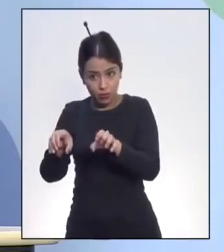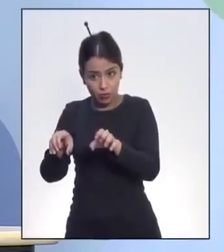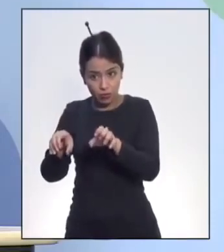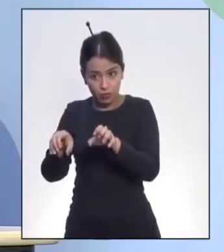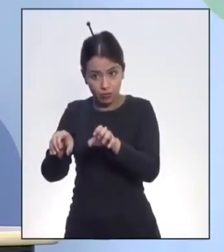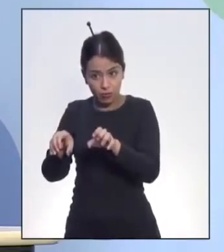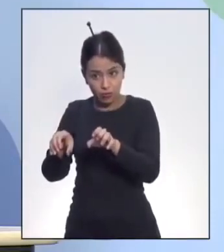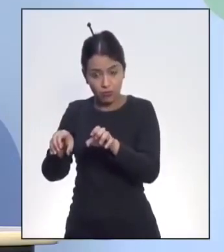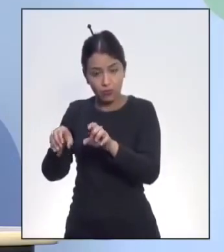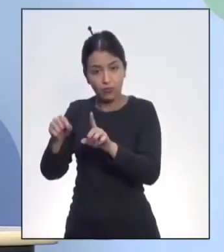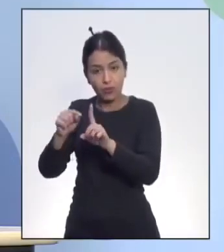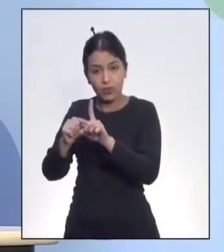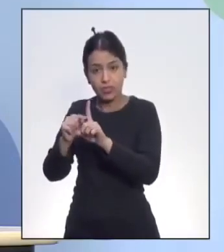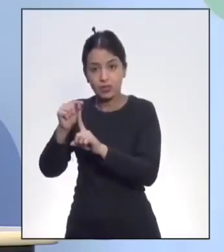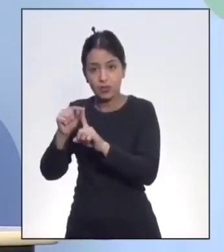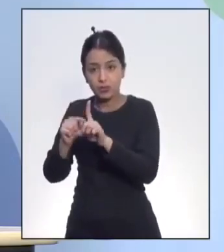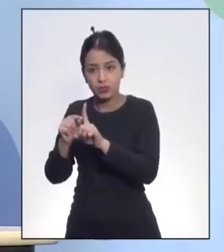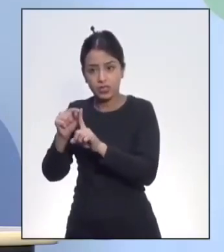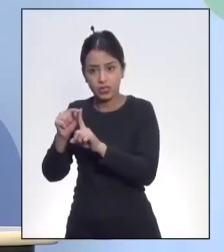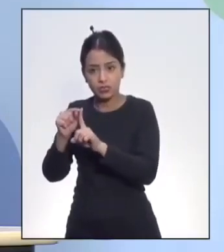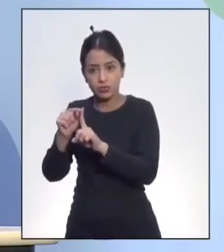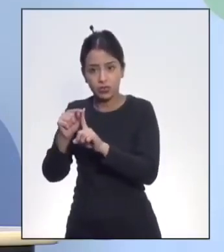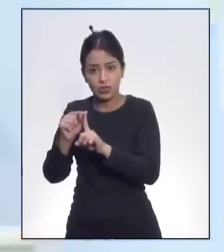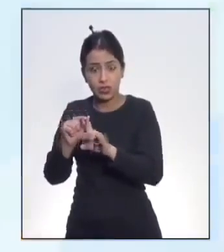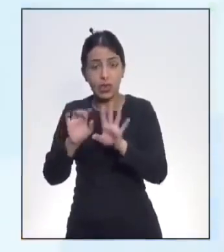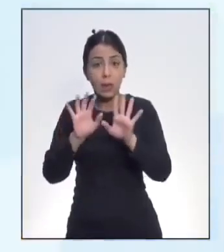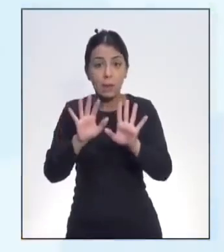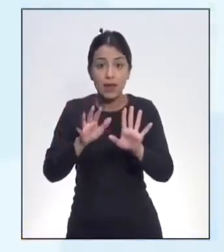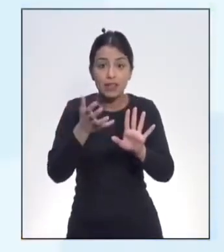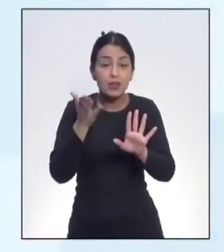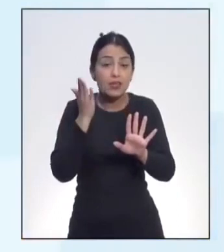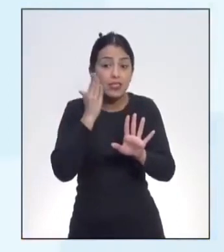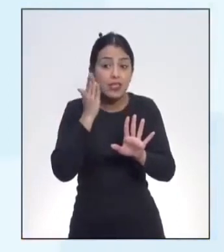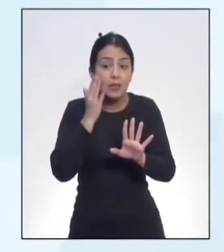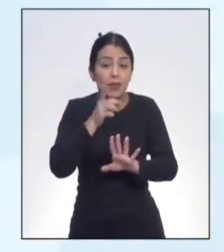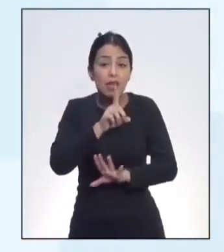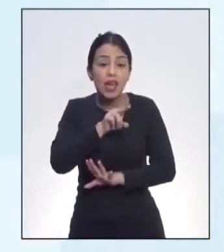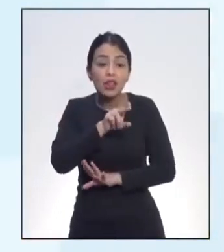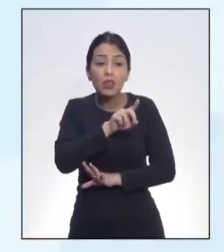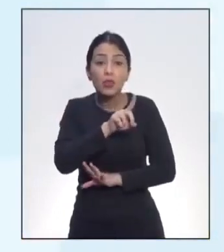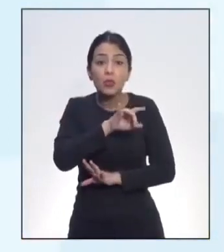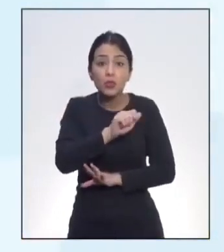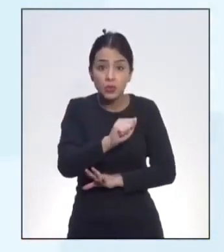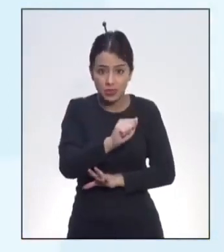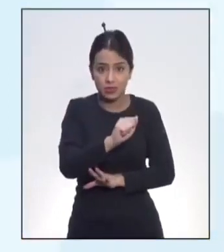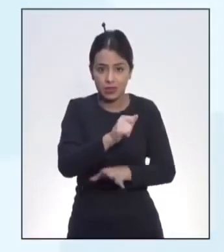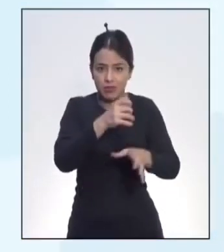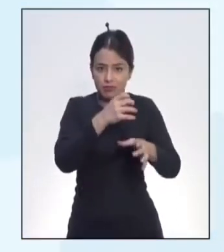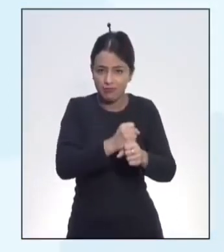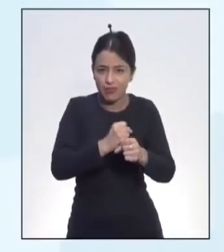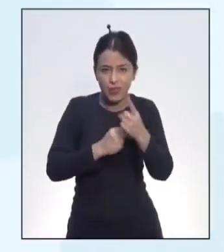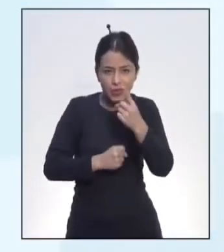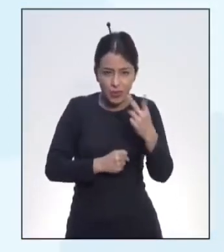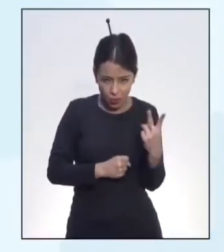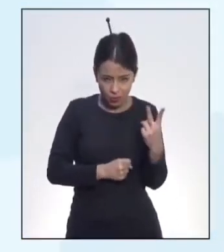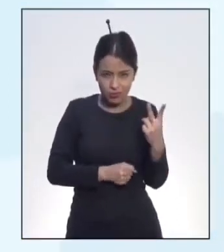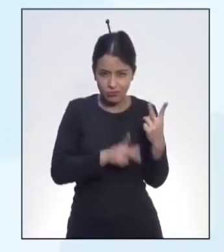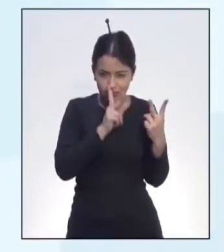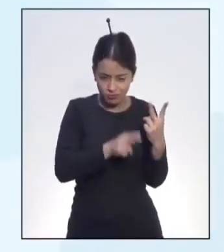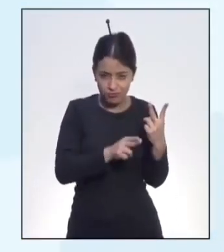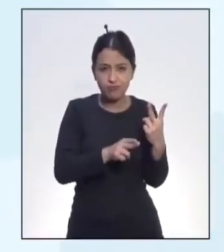saber dúzias. É isso aí. Tudo bem? Então vamos lá. Quantas dúzias de ovos um brasileiro consumiu